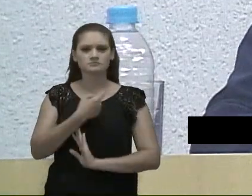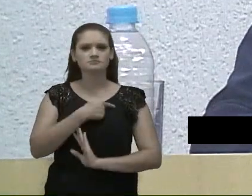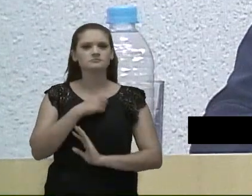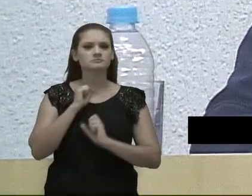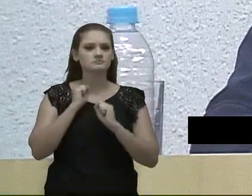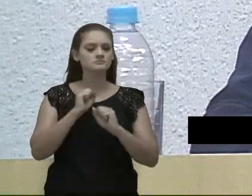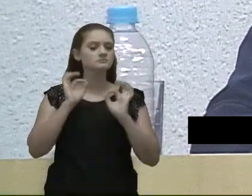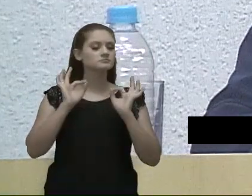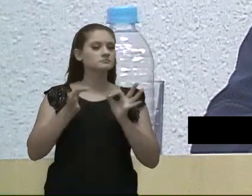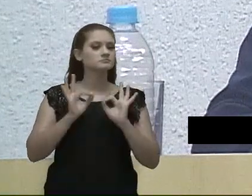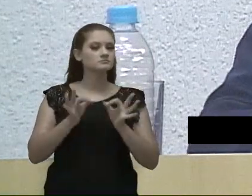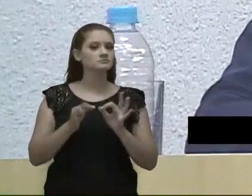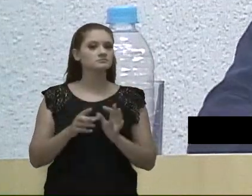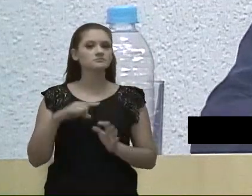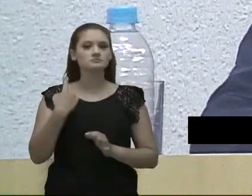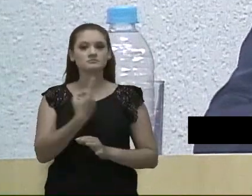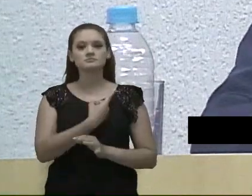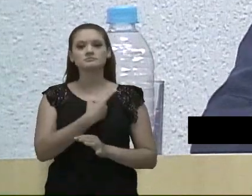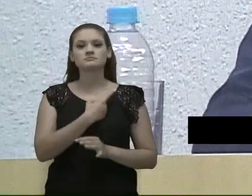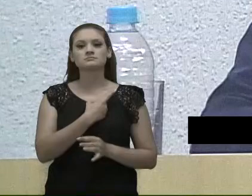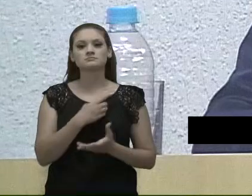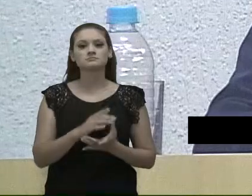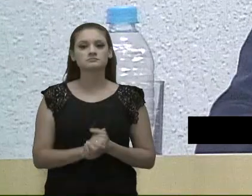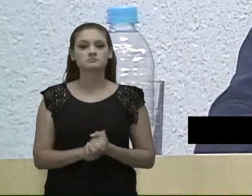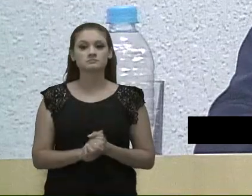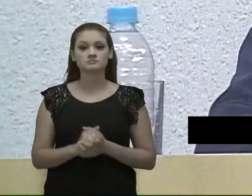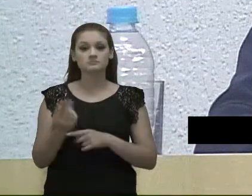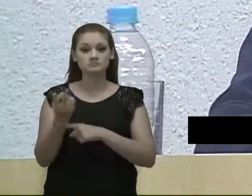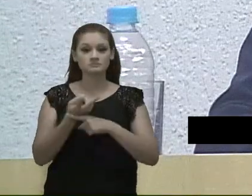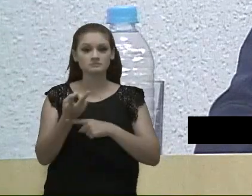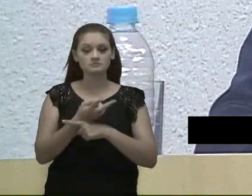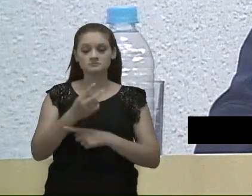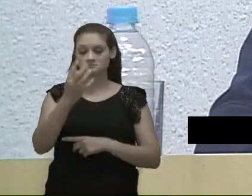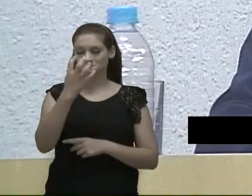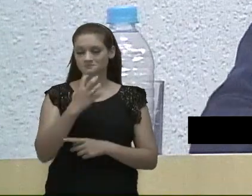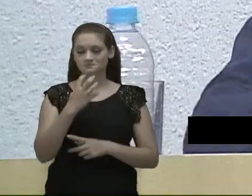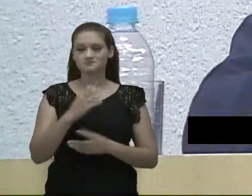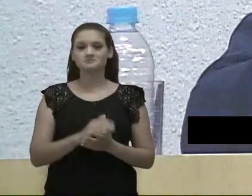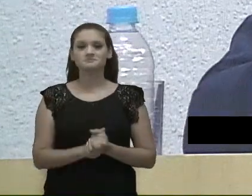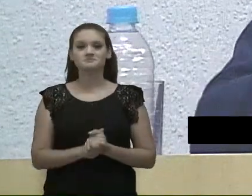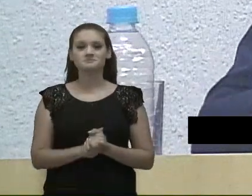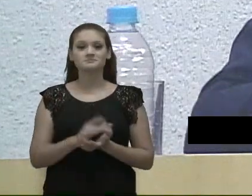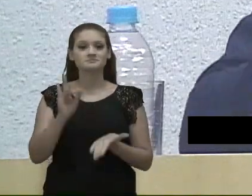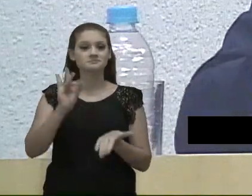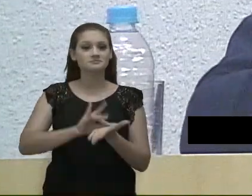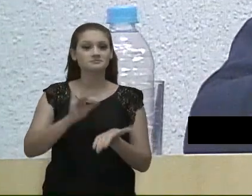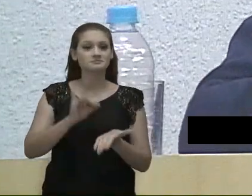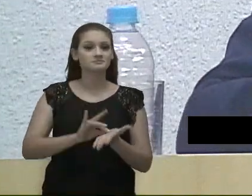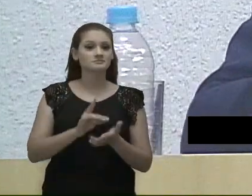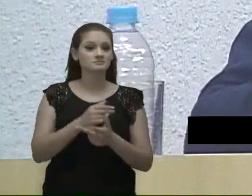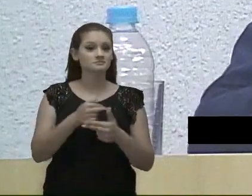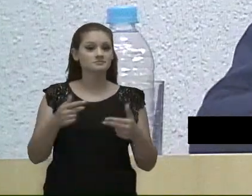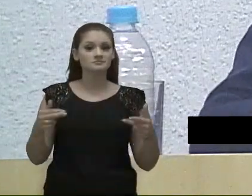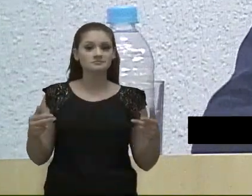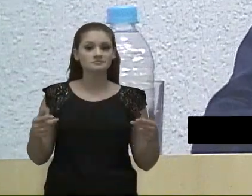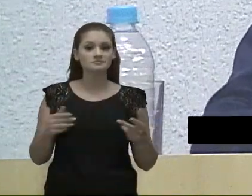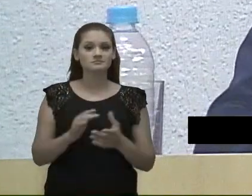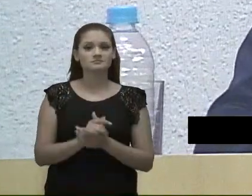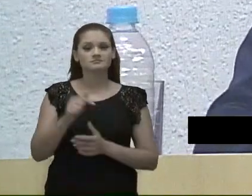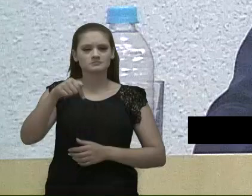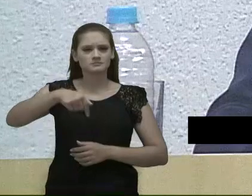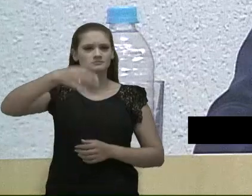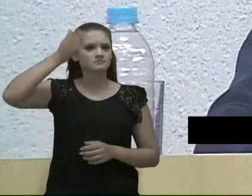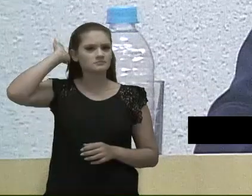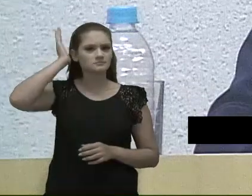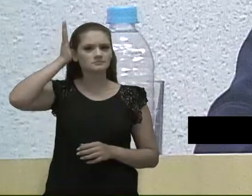ter certeza. Porque nós estamos diante de uma investigação muito séria, que anda acontecendo algo temeroso aqui na cidade